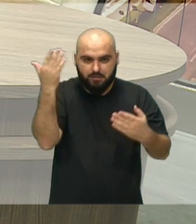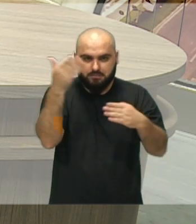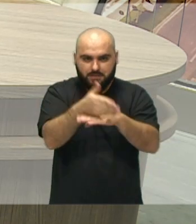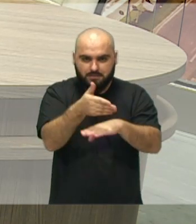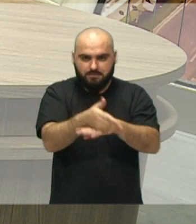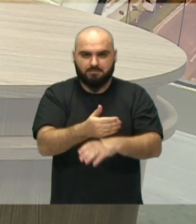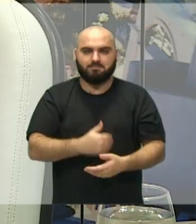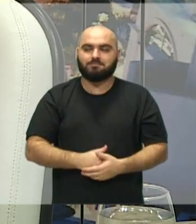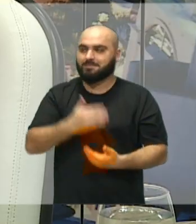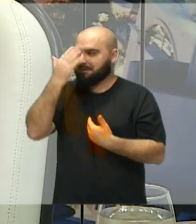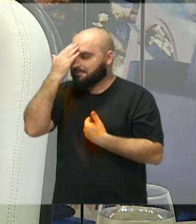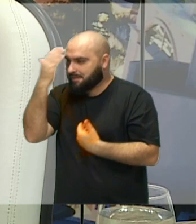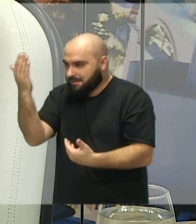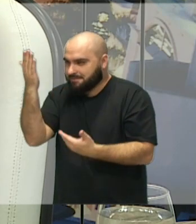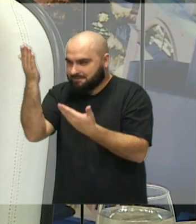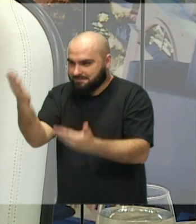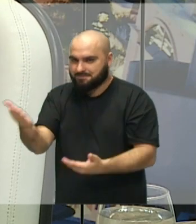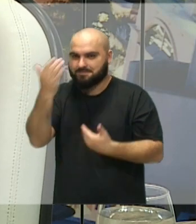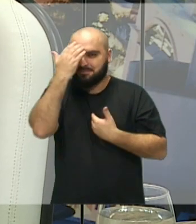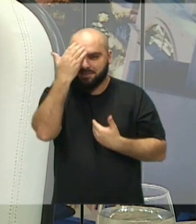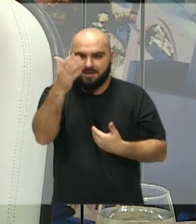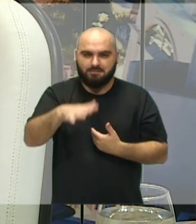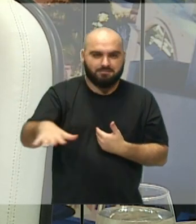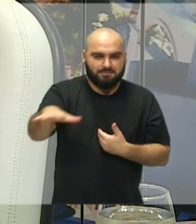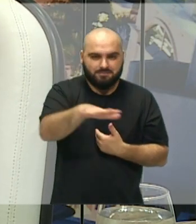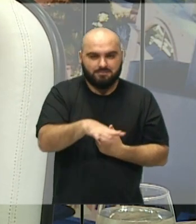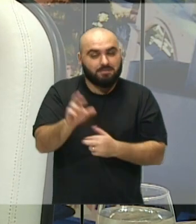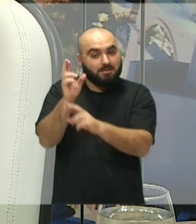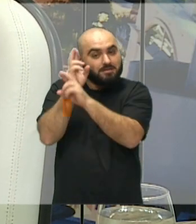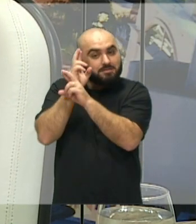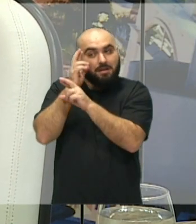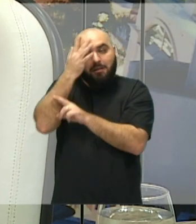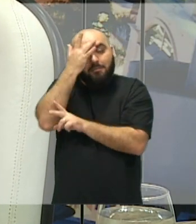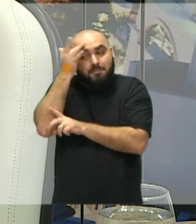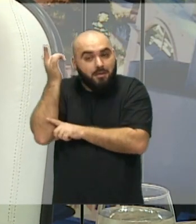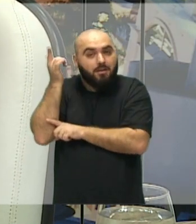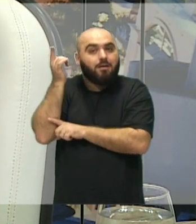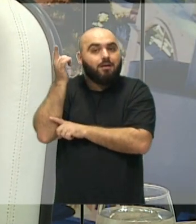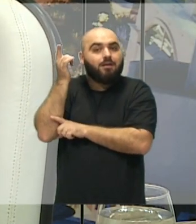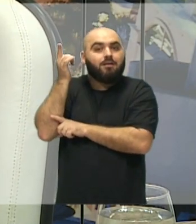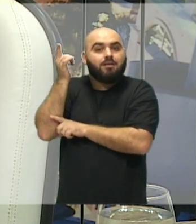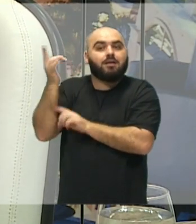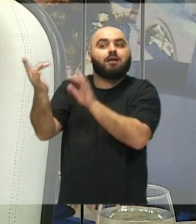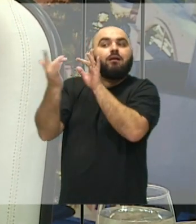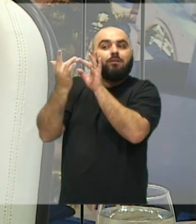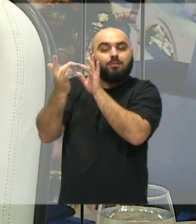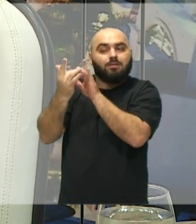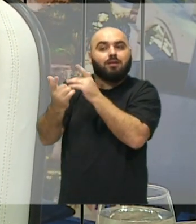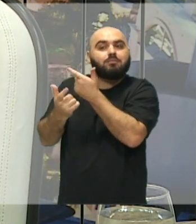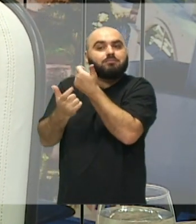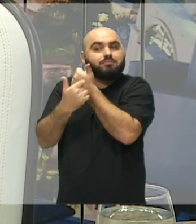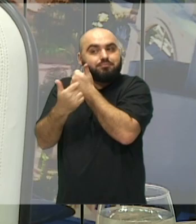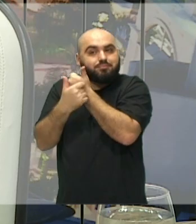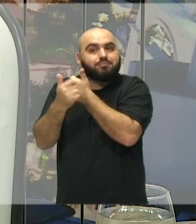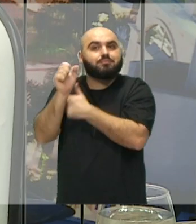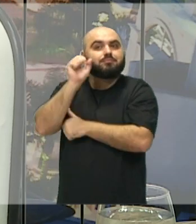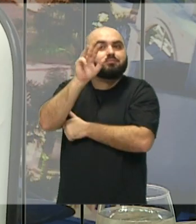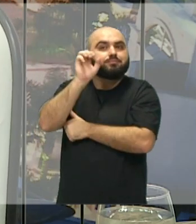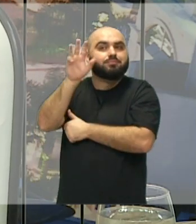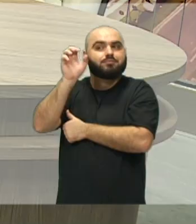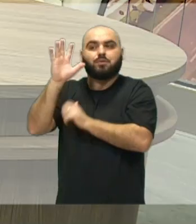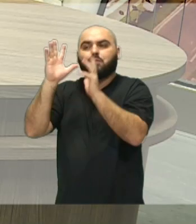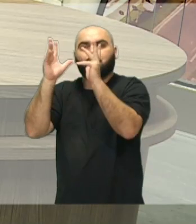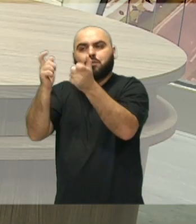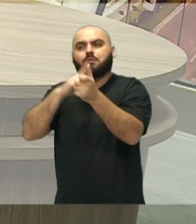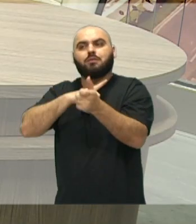aqui, viu? Obrigada. Obrigada pelo espaço e eu espero que as pessoas entrem no nosso site e curtam bastante tudo que a gente